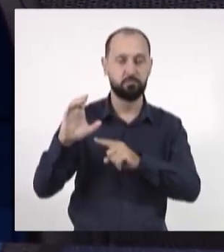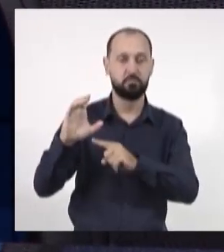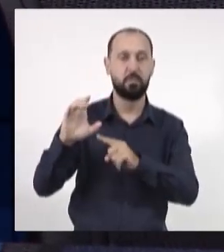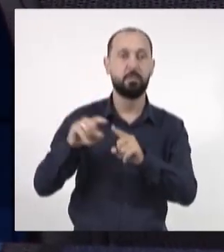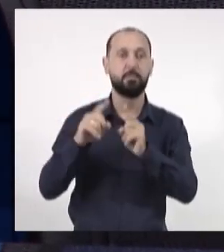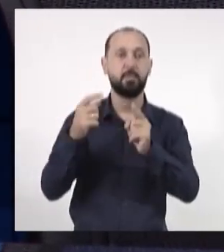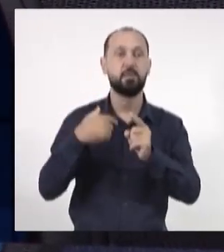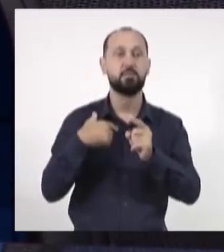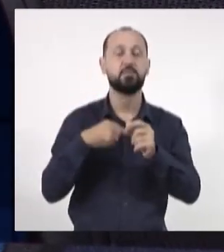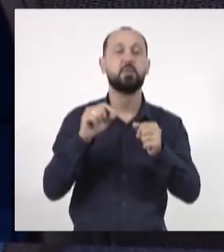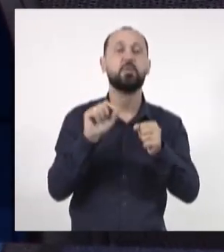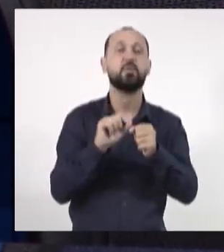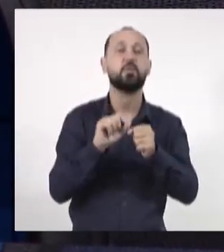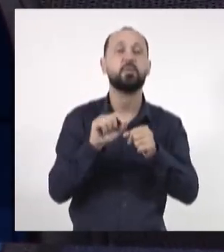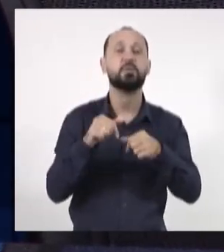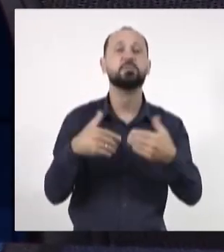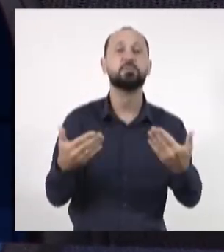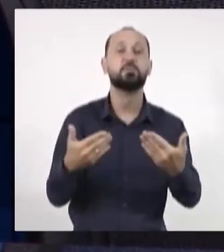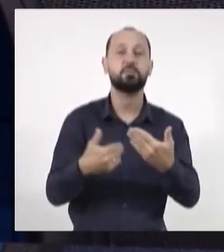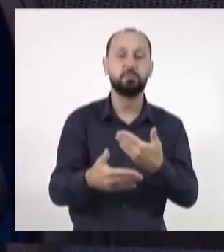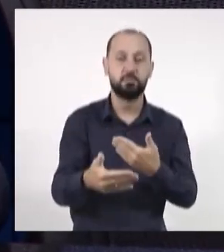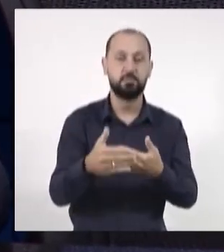mas e a nossa produção, né?